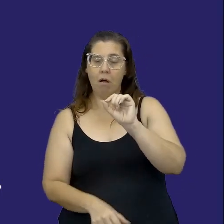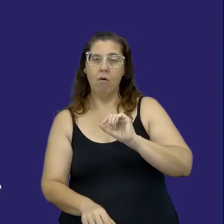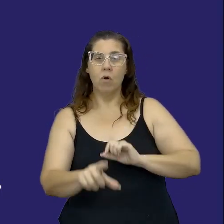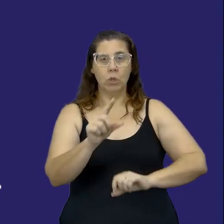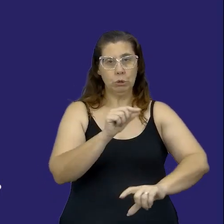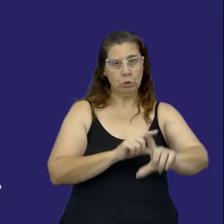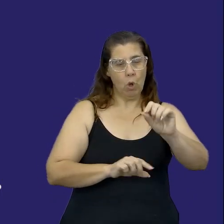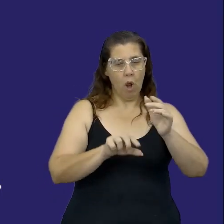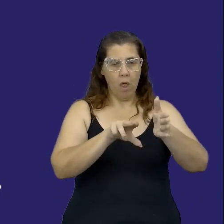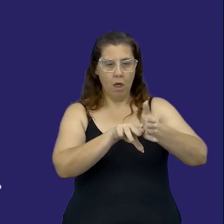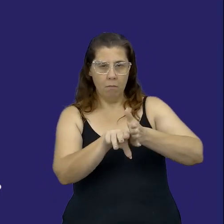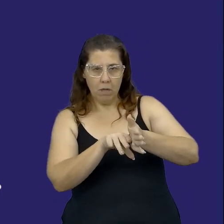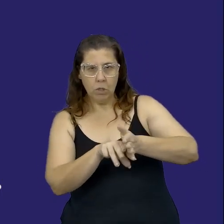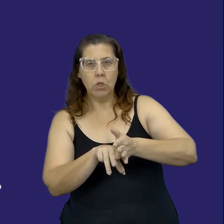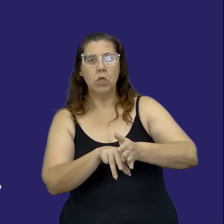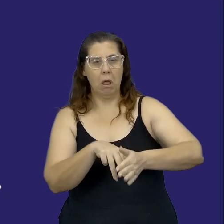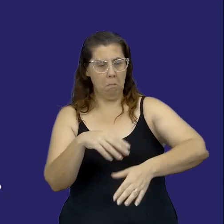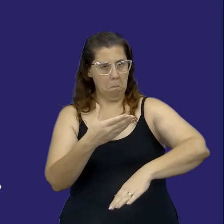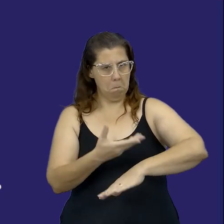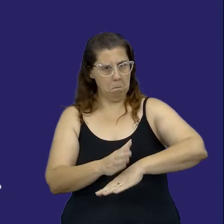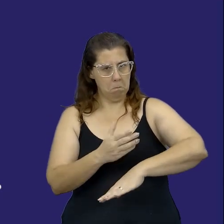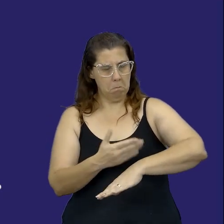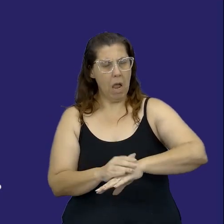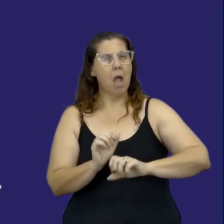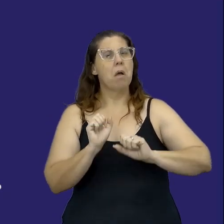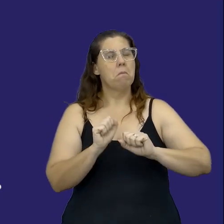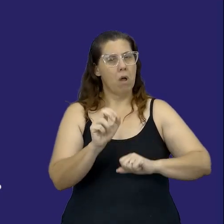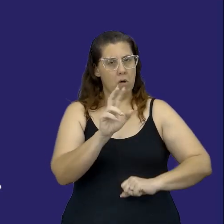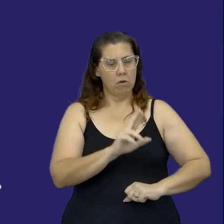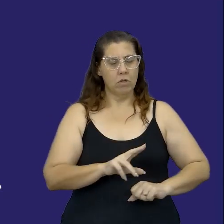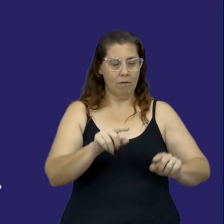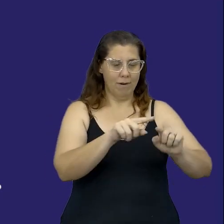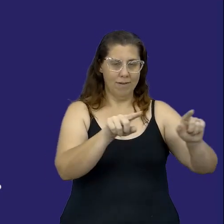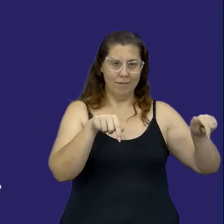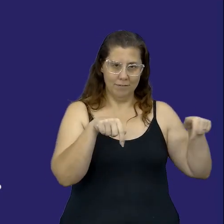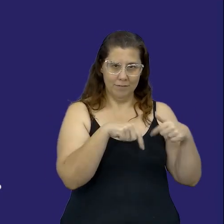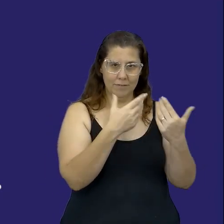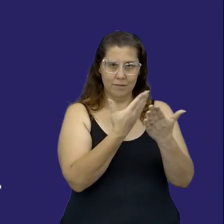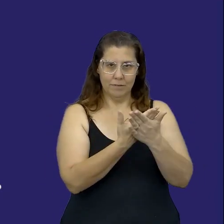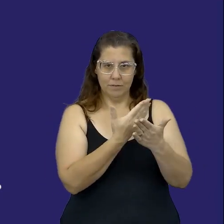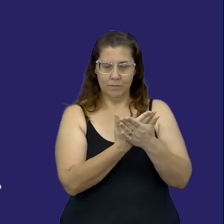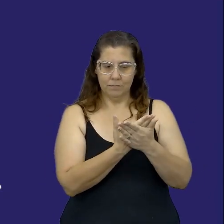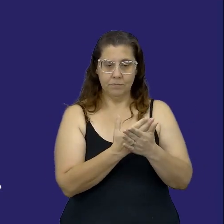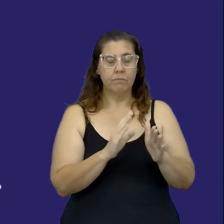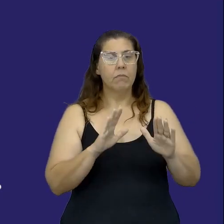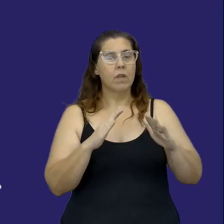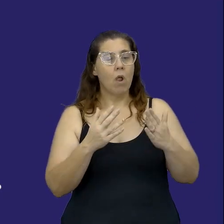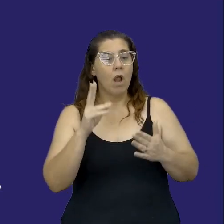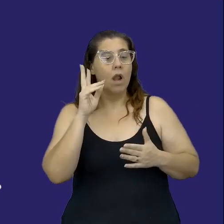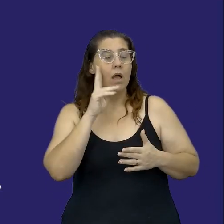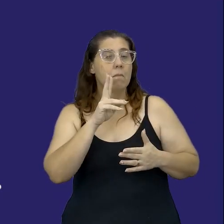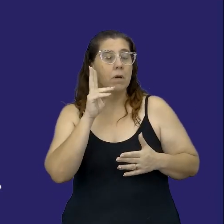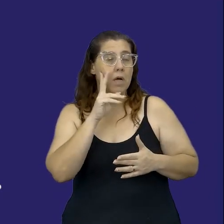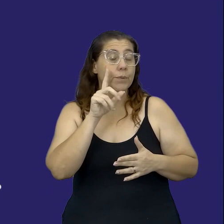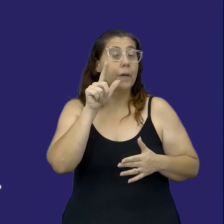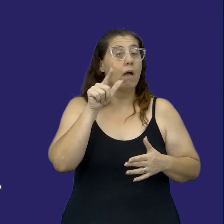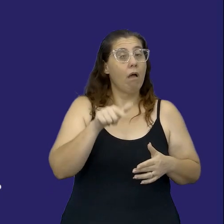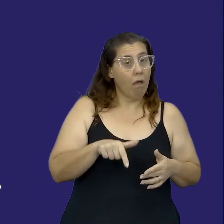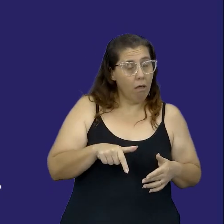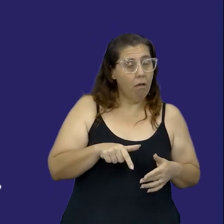de metodologias ativas, né, que podem ser usadas em sala de aula. Então, sempre lembrando que são